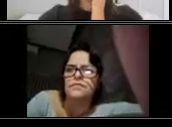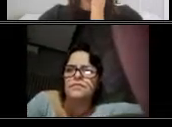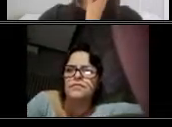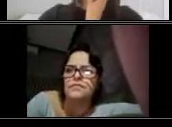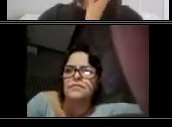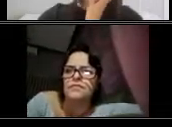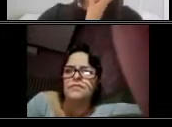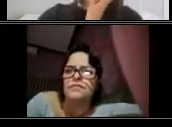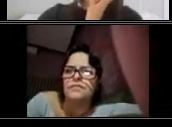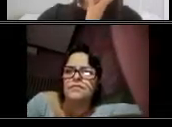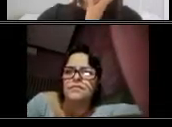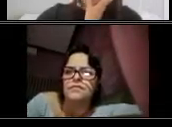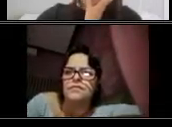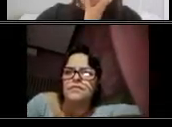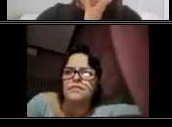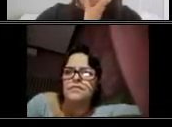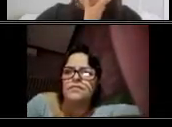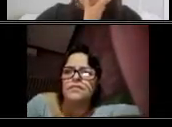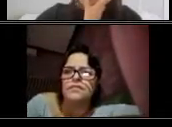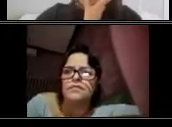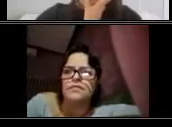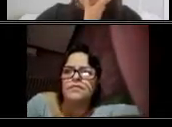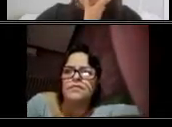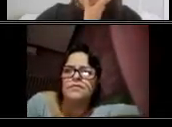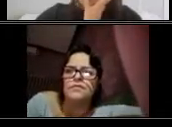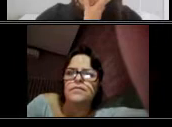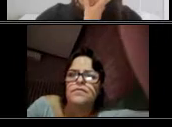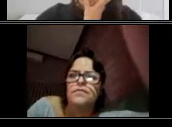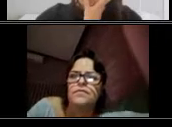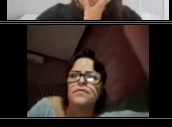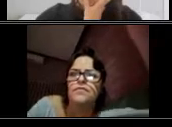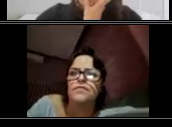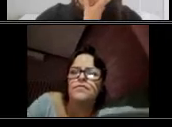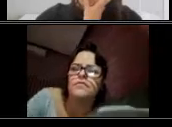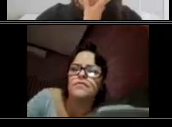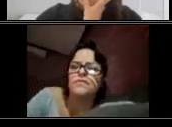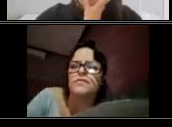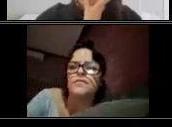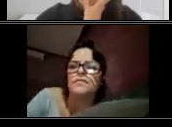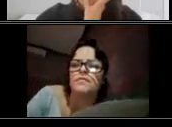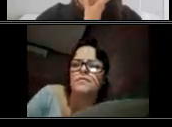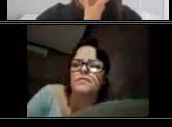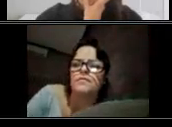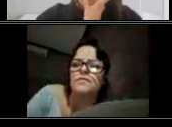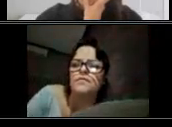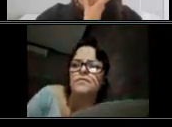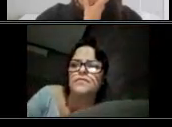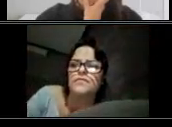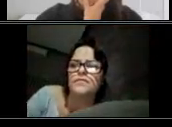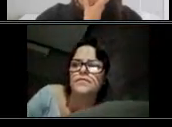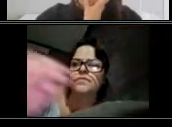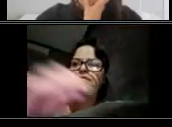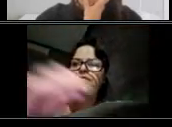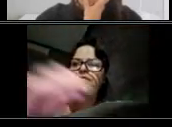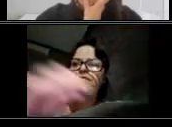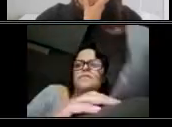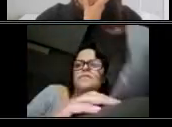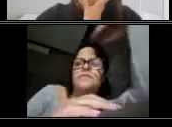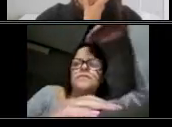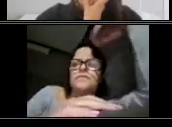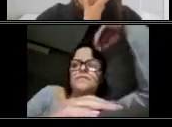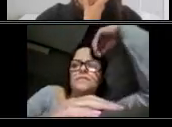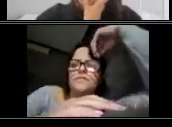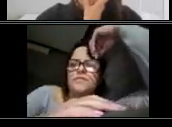mostrando casos de emergência desses sintomas na vida adulta, só que isso ainda está sendo